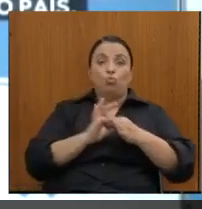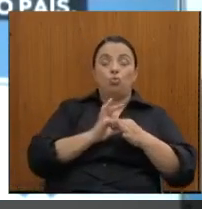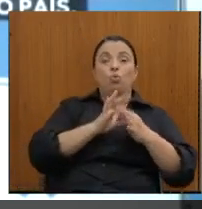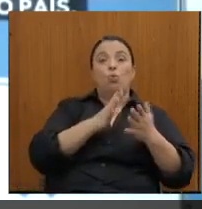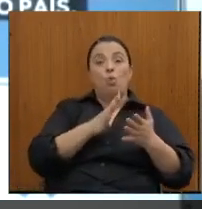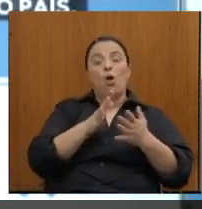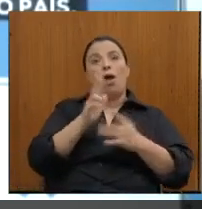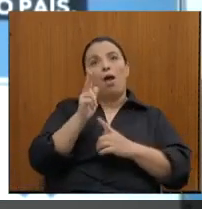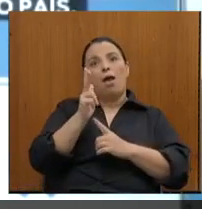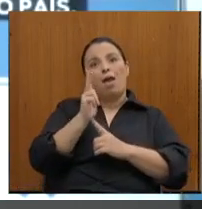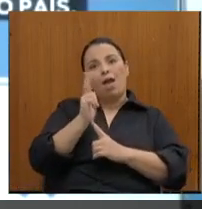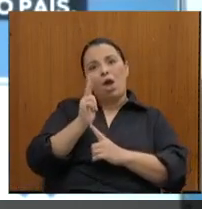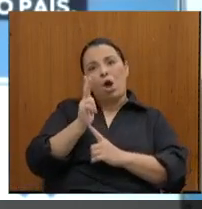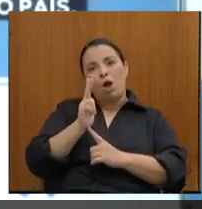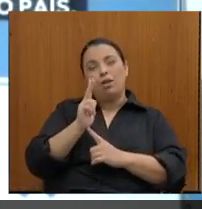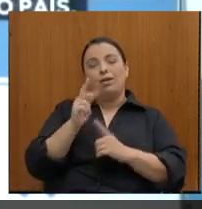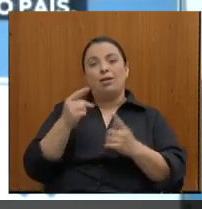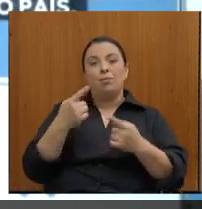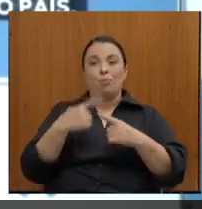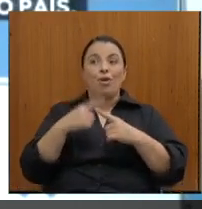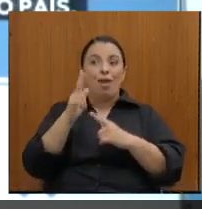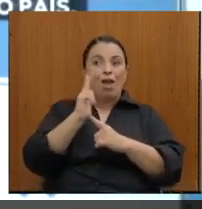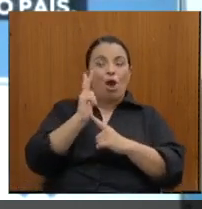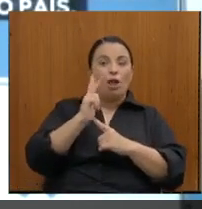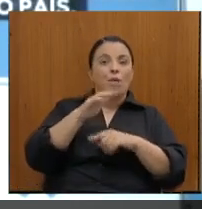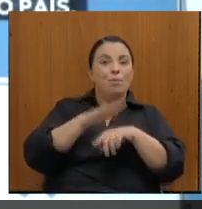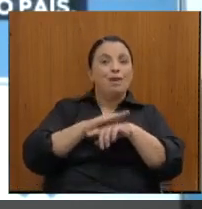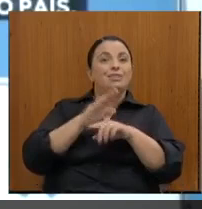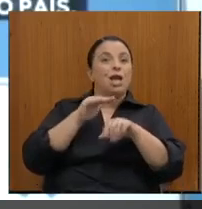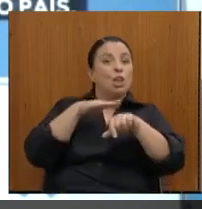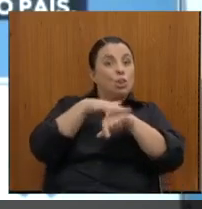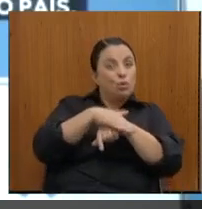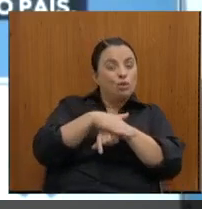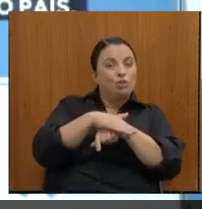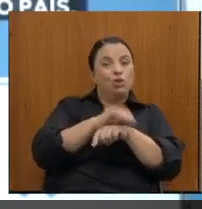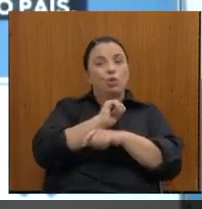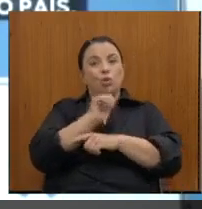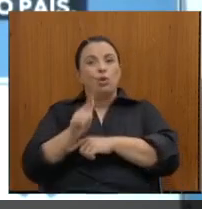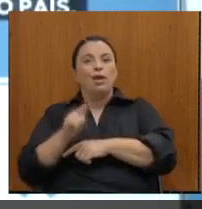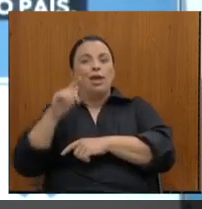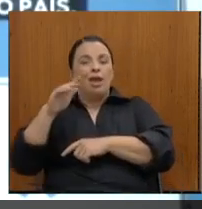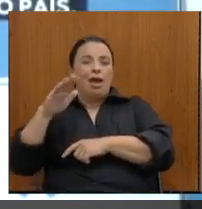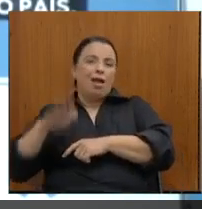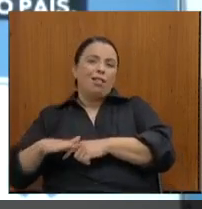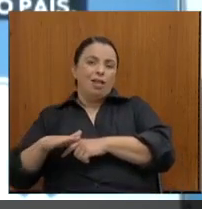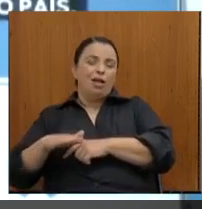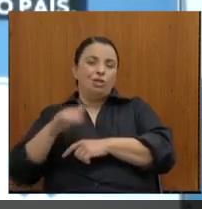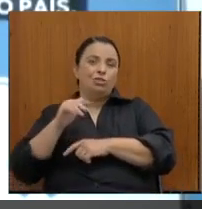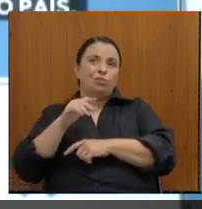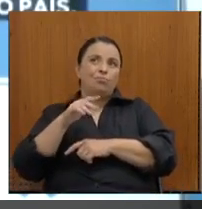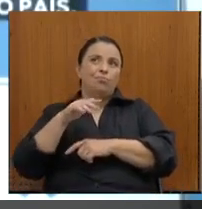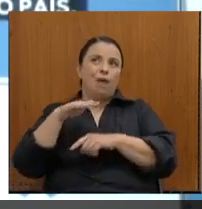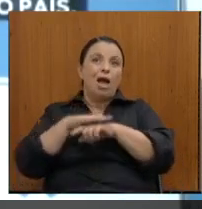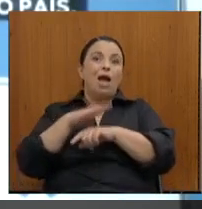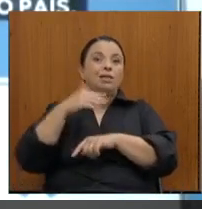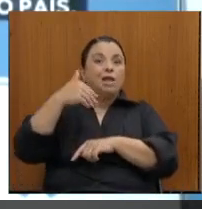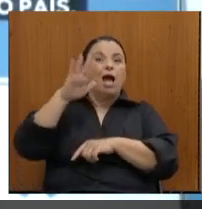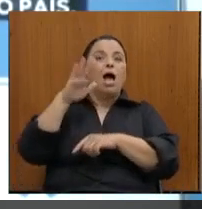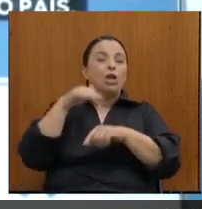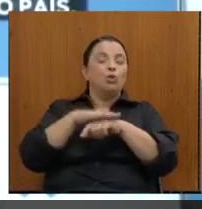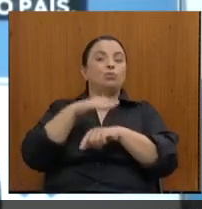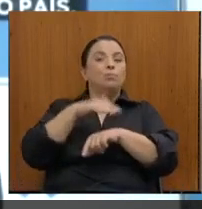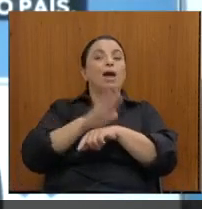gera mais em alguns pontos A Noite do grande mas o hidrogênio verde e ele vem se